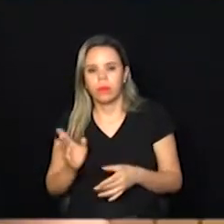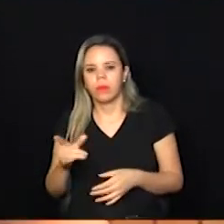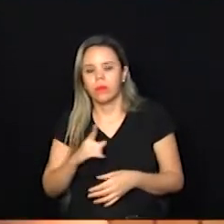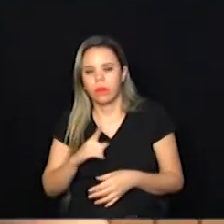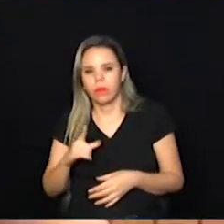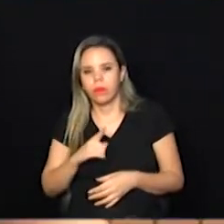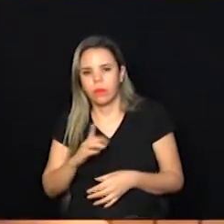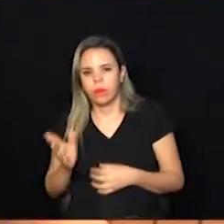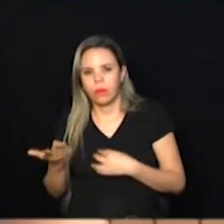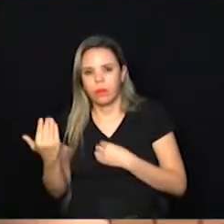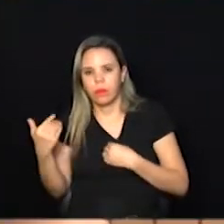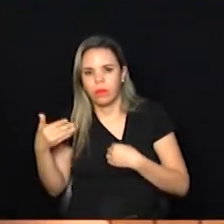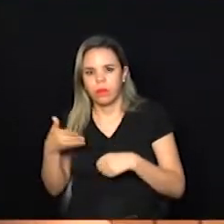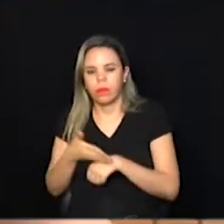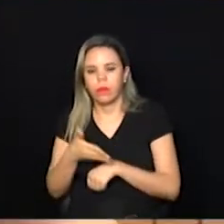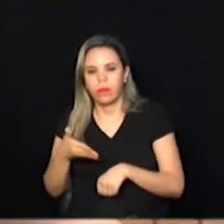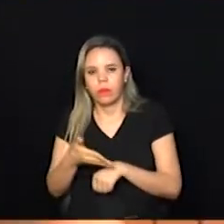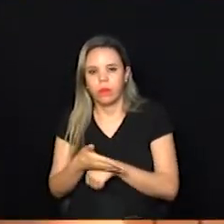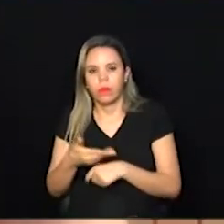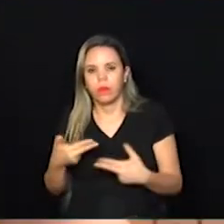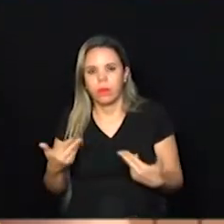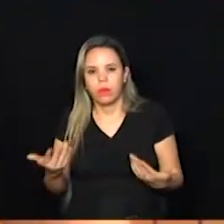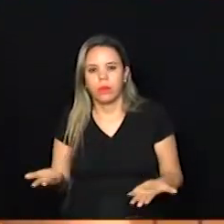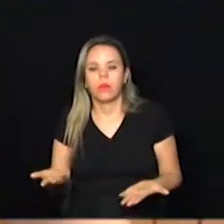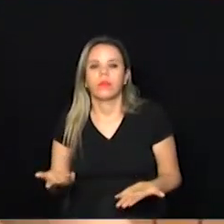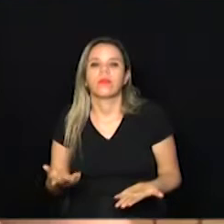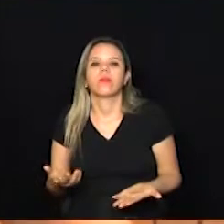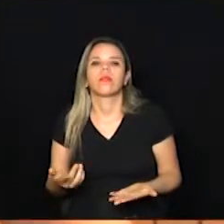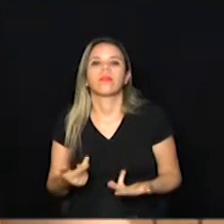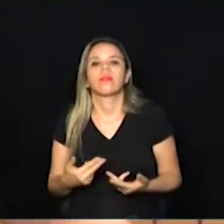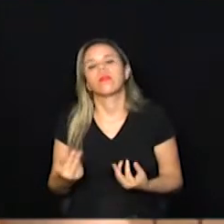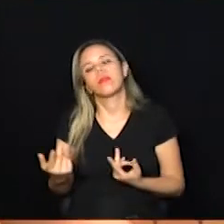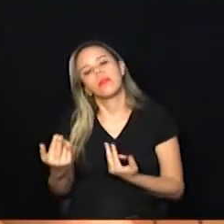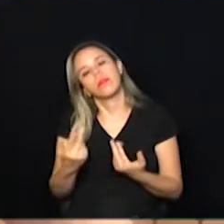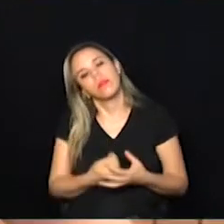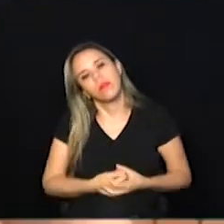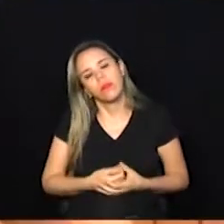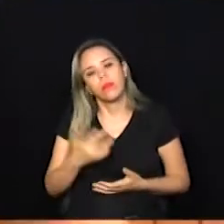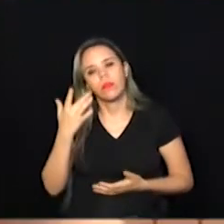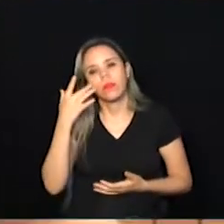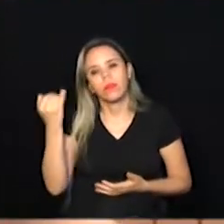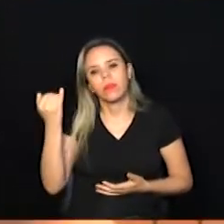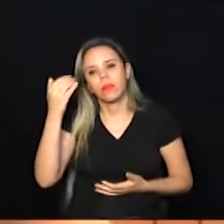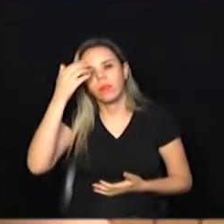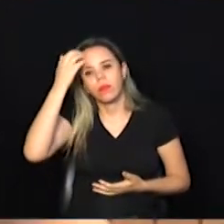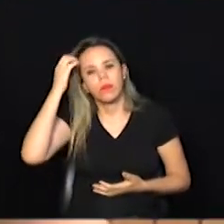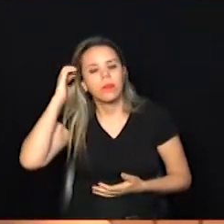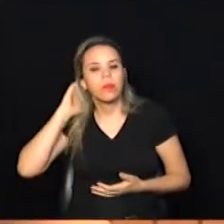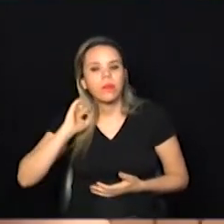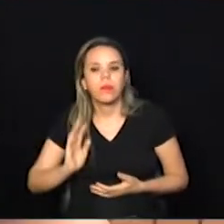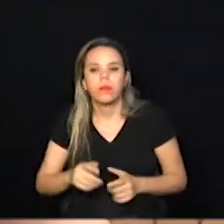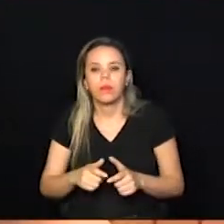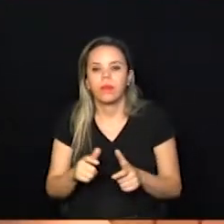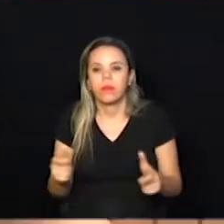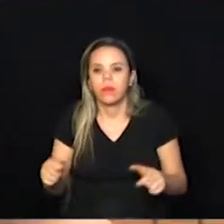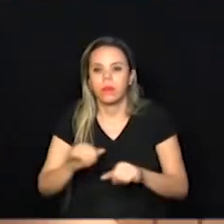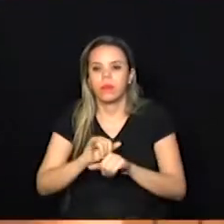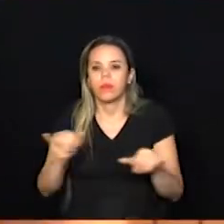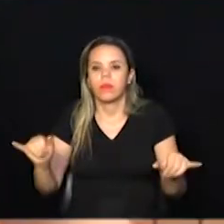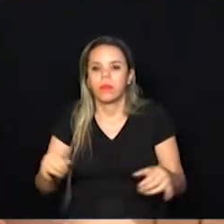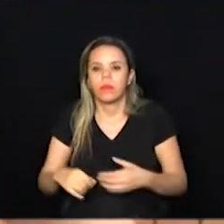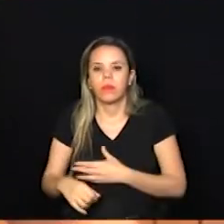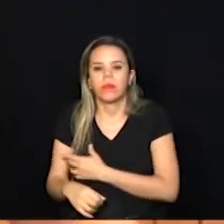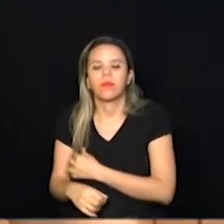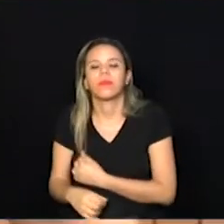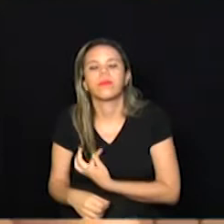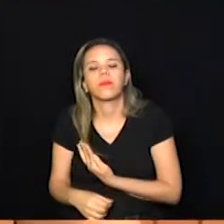ou já participei de algumas situações como essa, então acho que isso é importante, e a ampliação da divulgação para